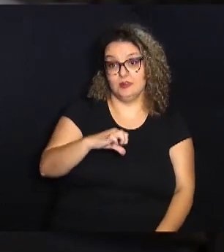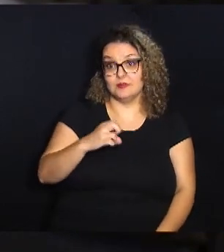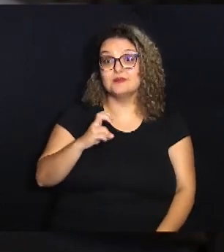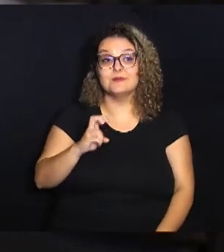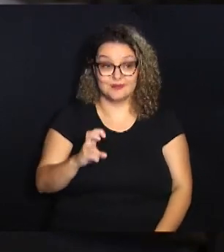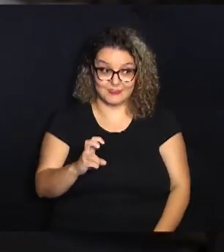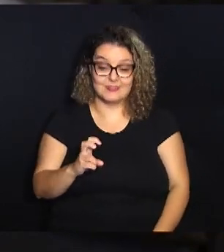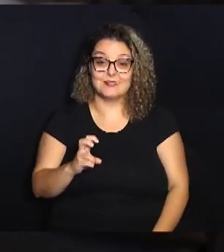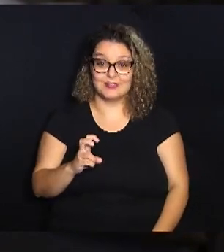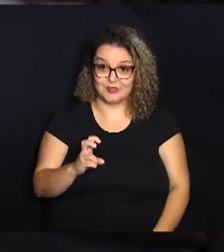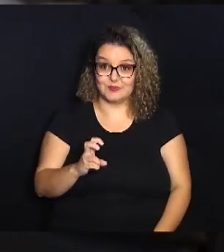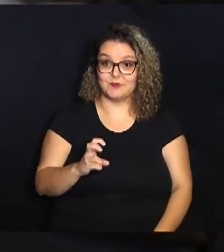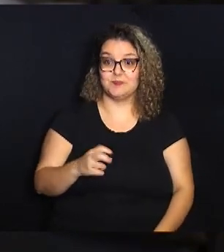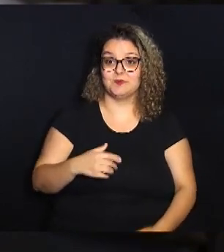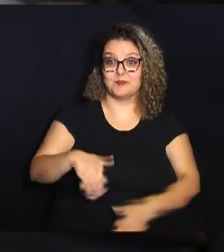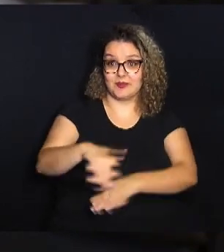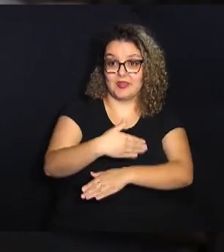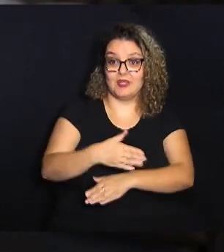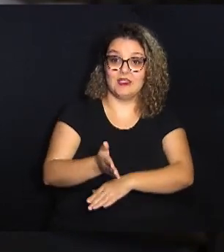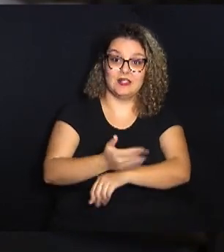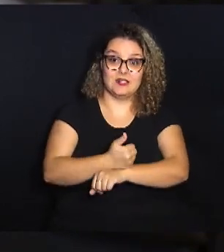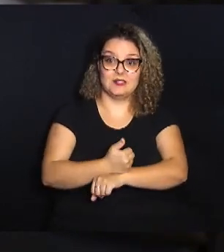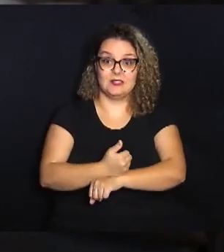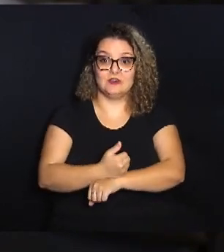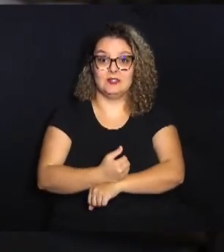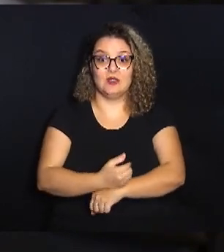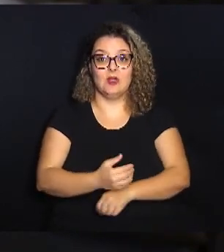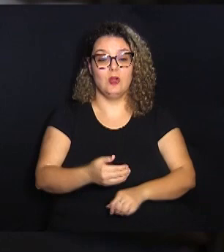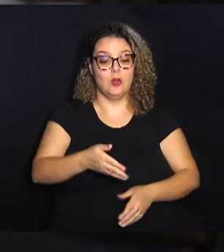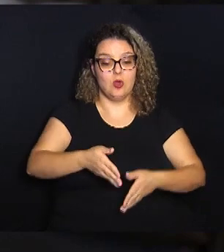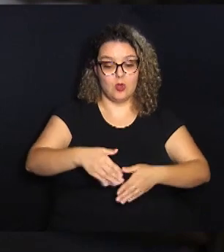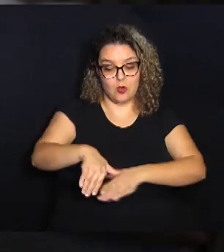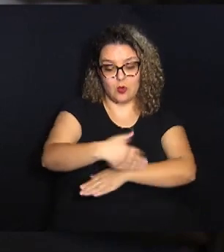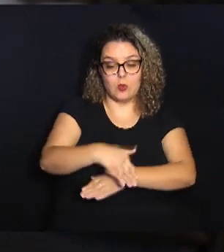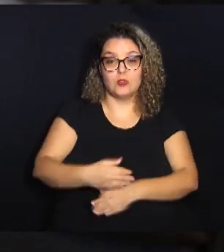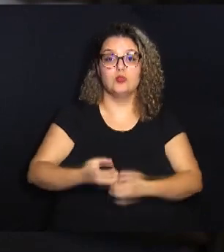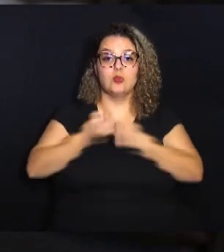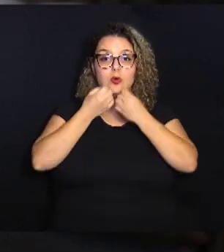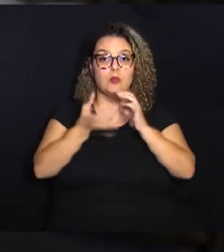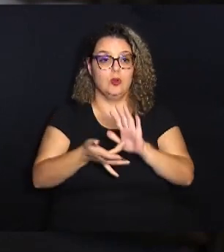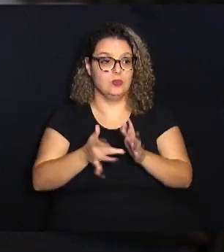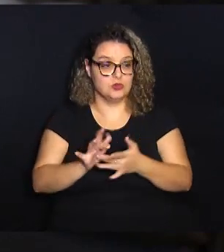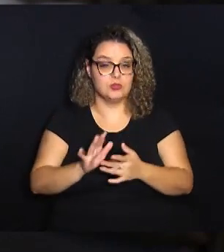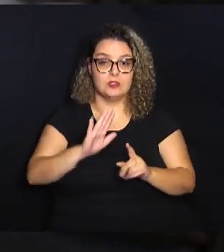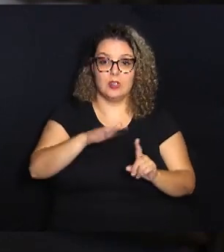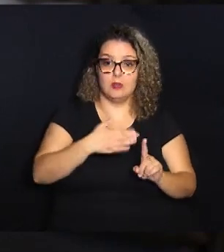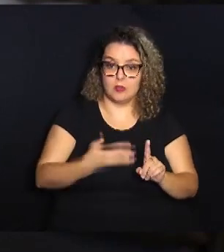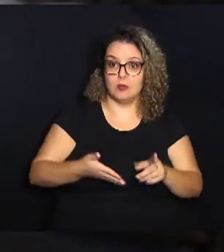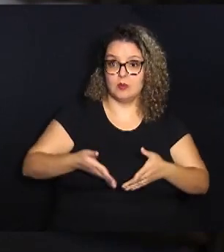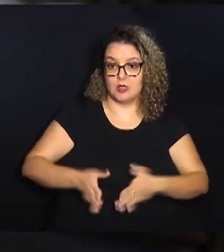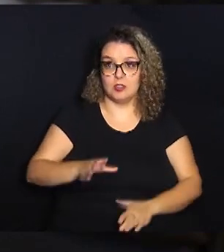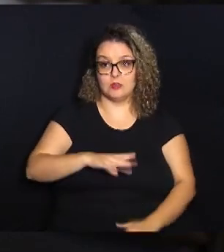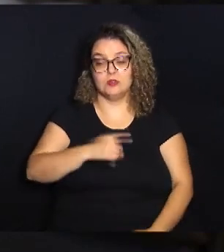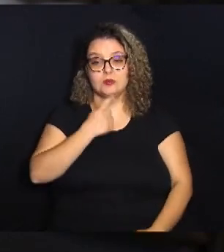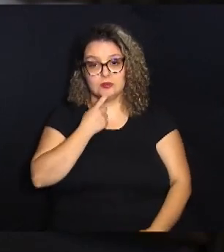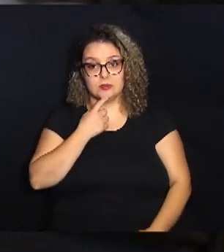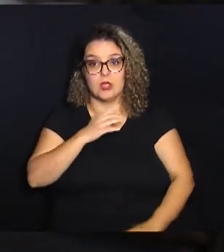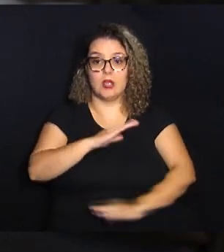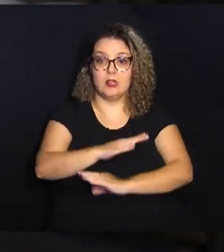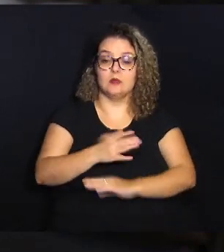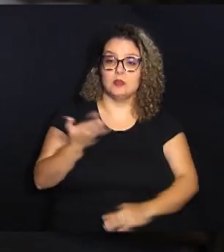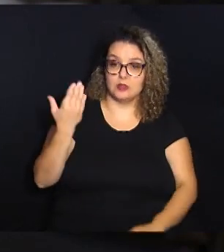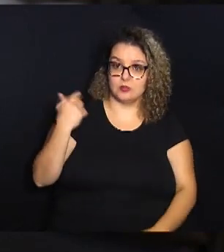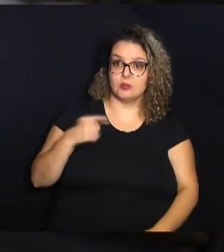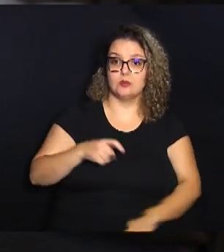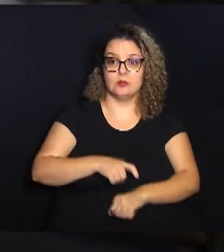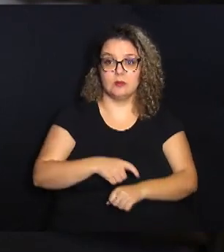1895. Aquela rua chamava antes Rua do Bom Jesus. Sim. E aí, para homenagear esse campineiro, a Câmara, na ocasião, deu o